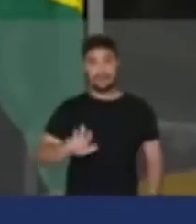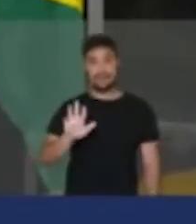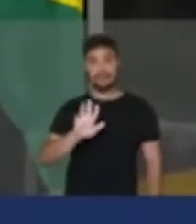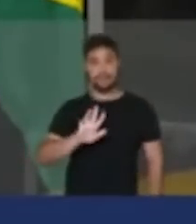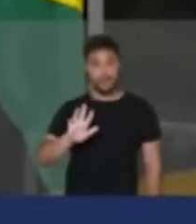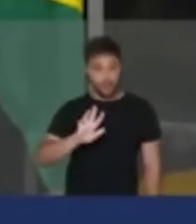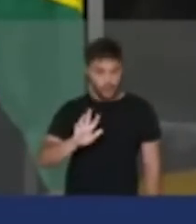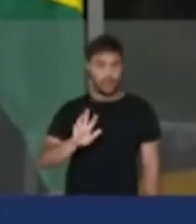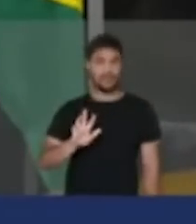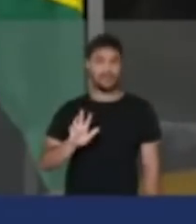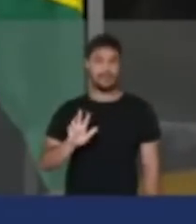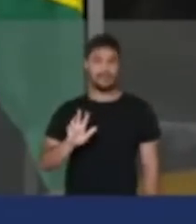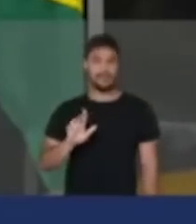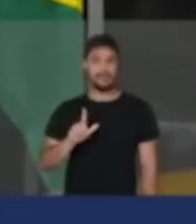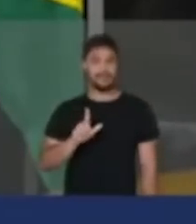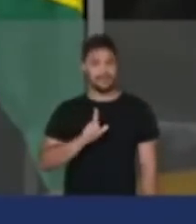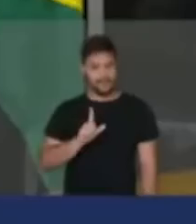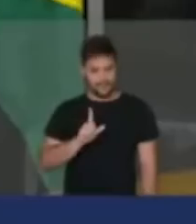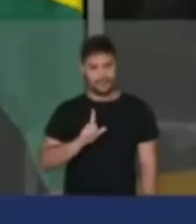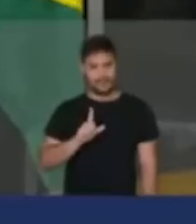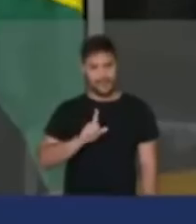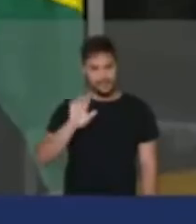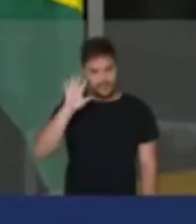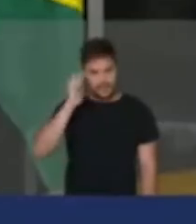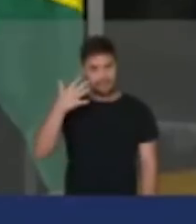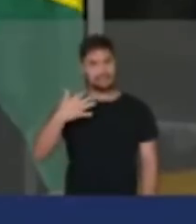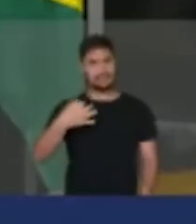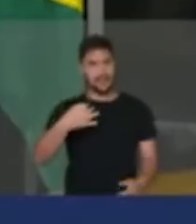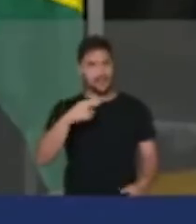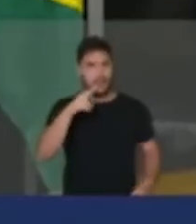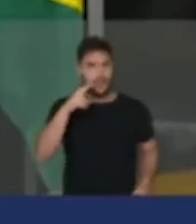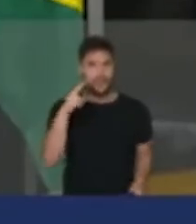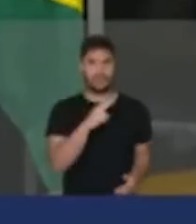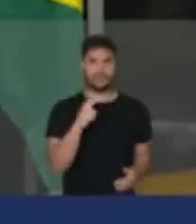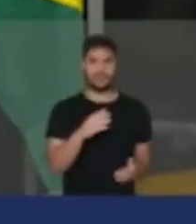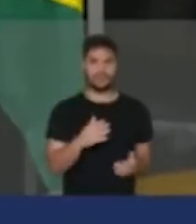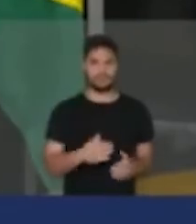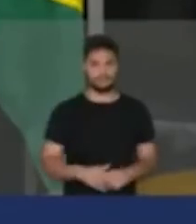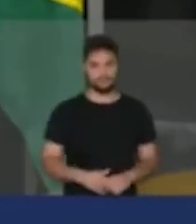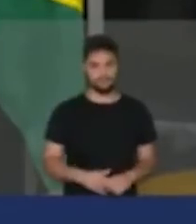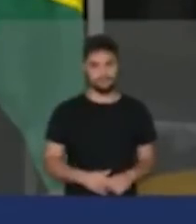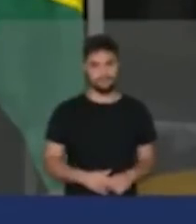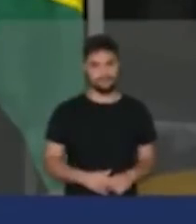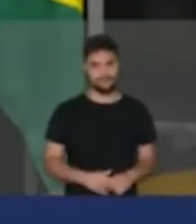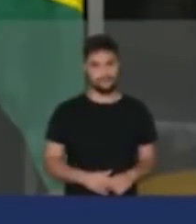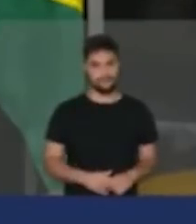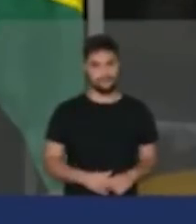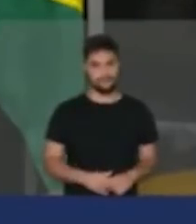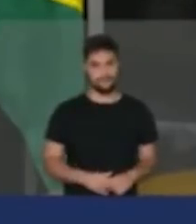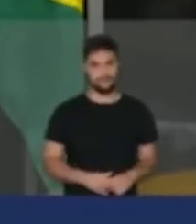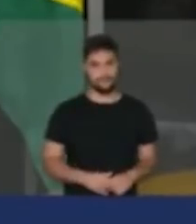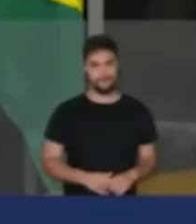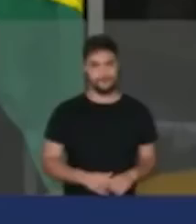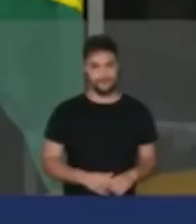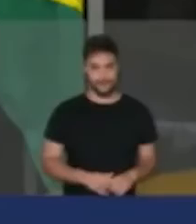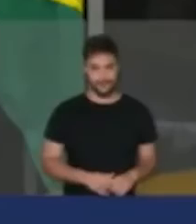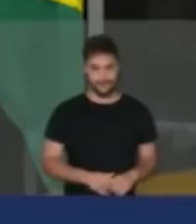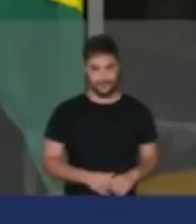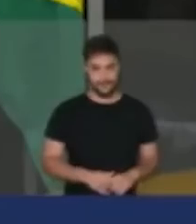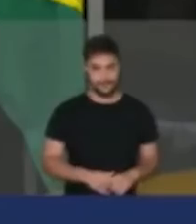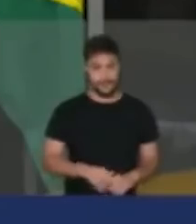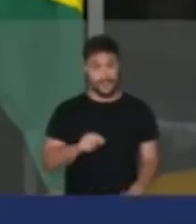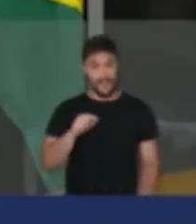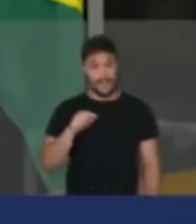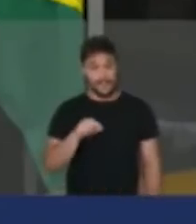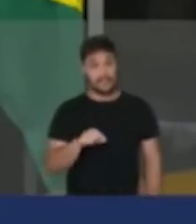muito óbvia, porque existe a verdade. Foram eles, nós temos os nomes. E agora, eu acho que o centro